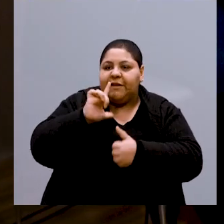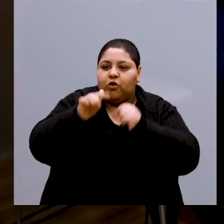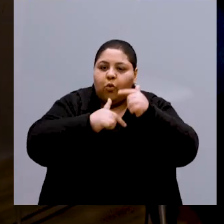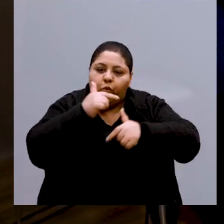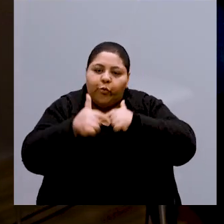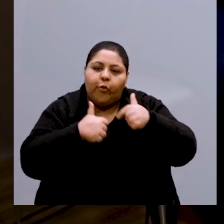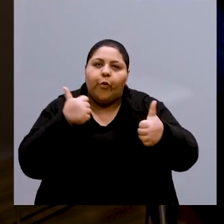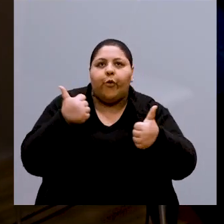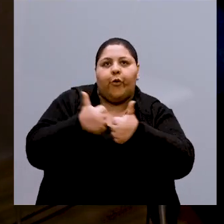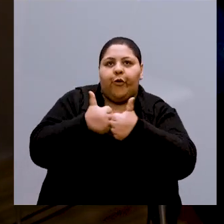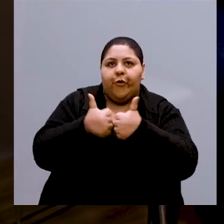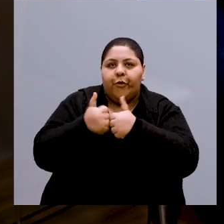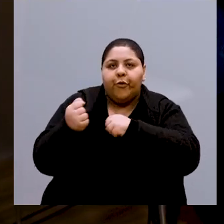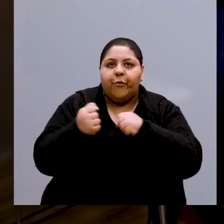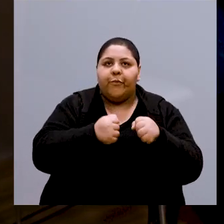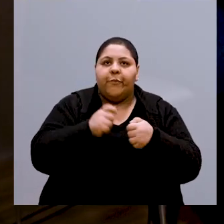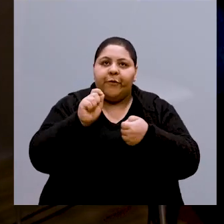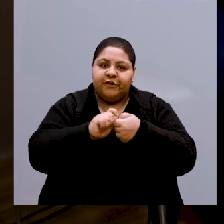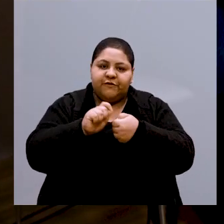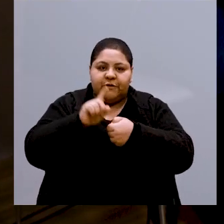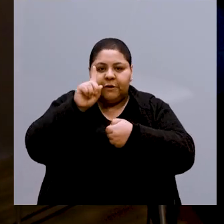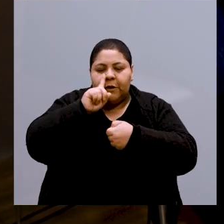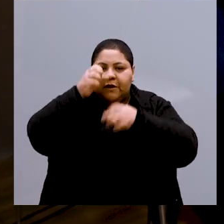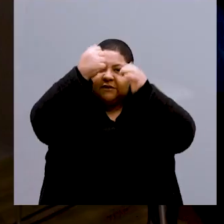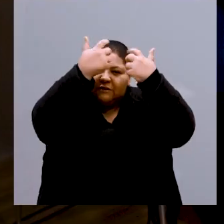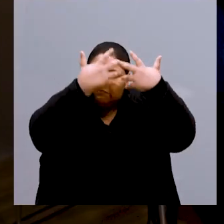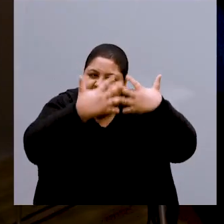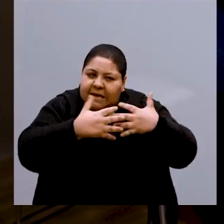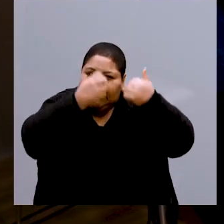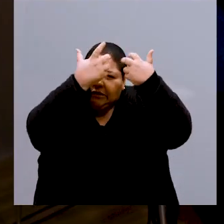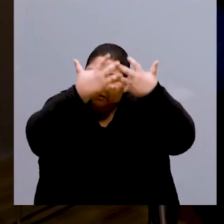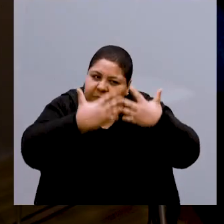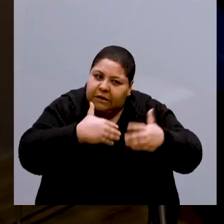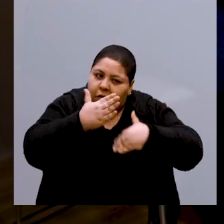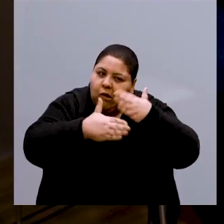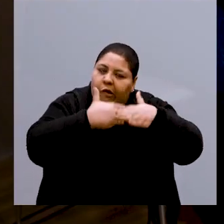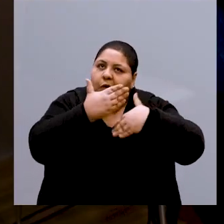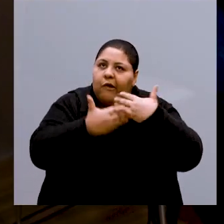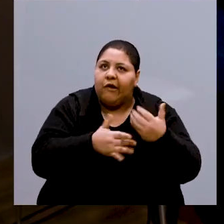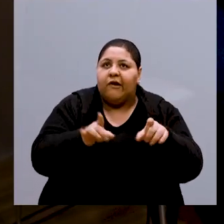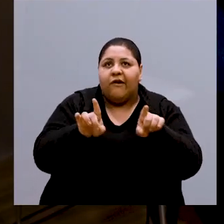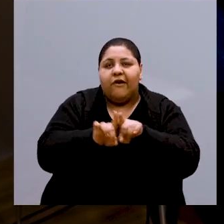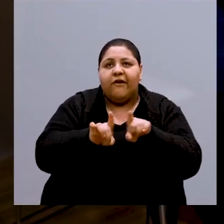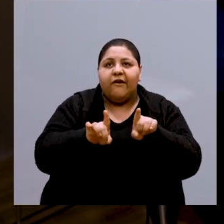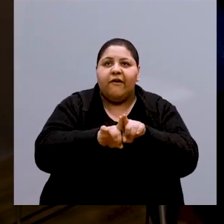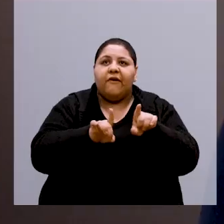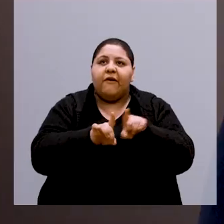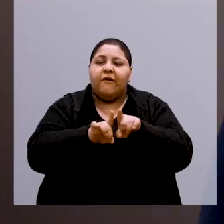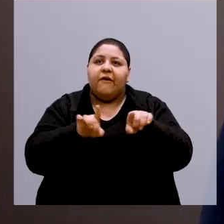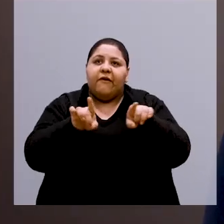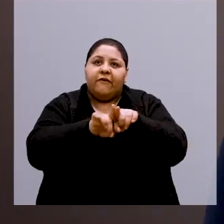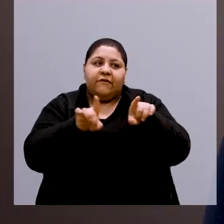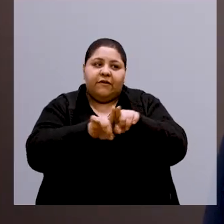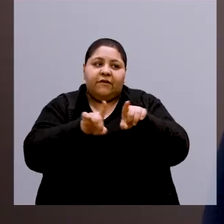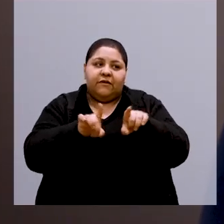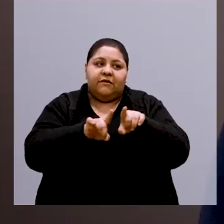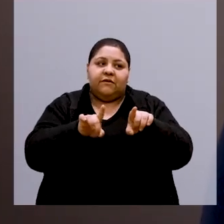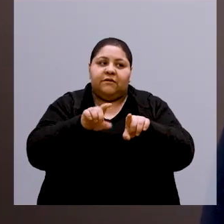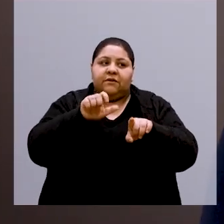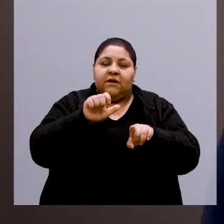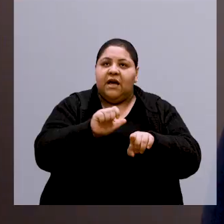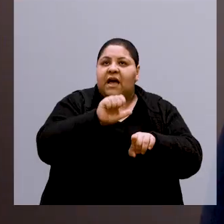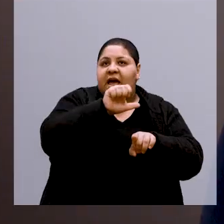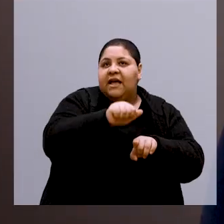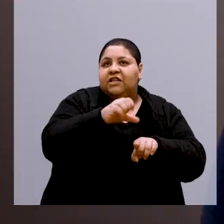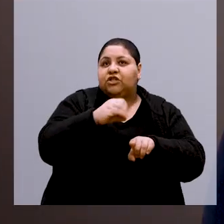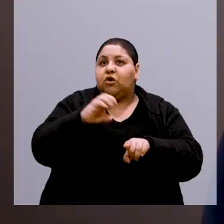todo um trabalho junto ali que a gente pode fazer com essa mãe, explicando todo esse processo. A gente também tem o SOS Amamentação aqui dentro, então